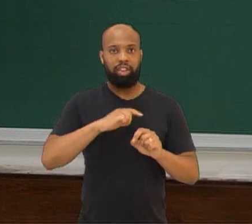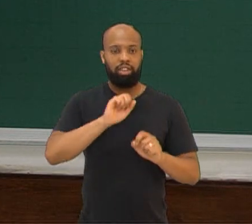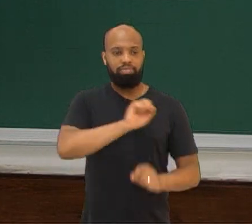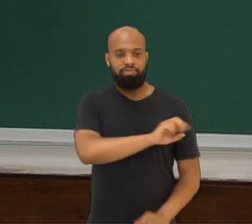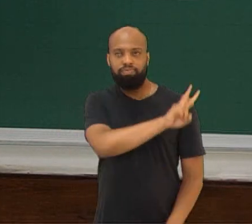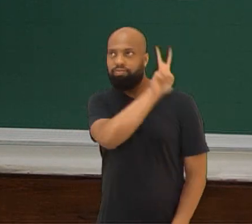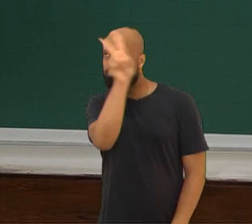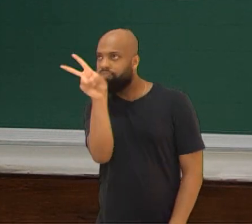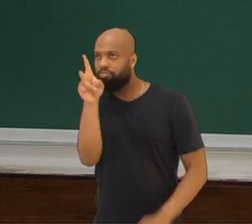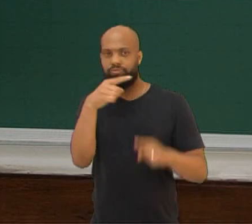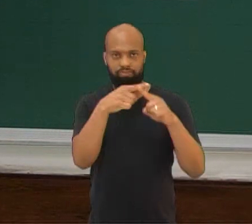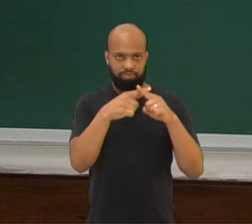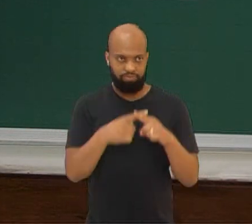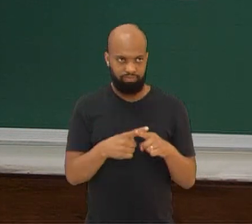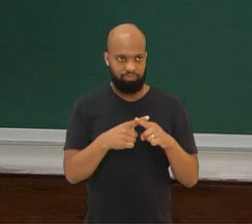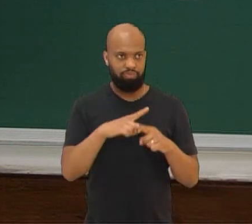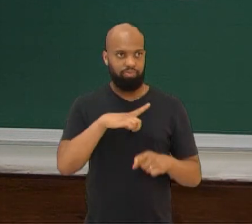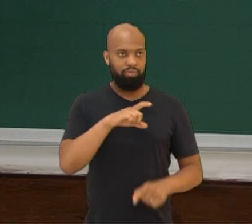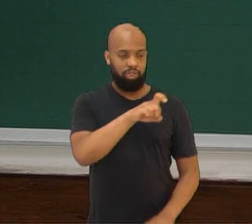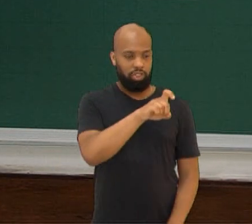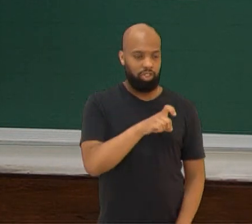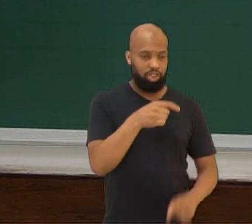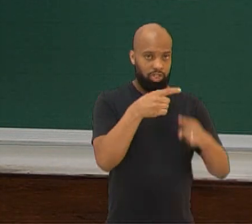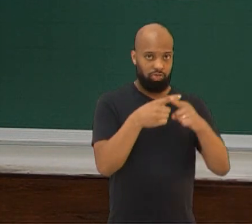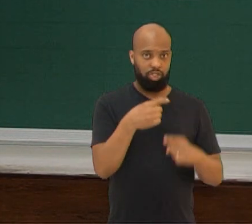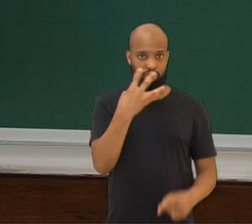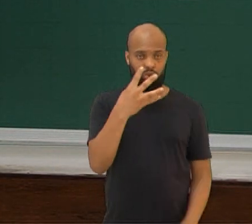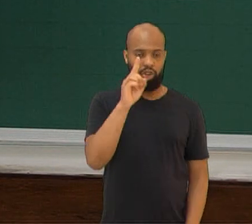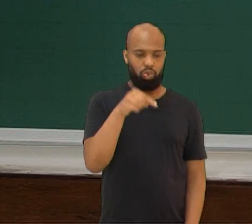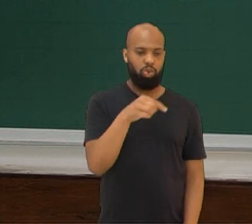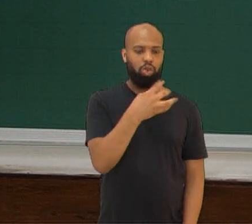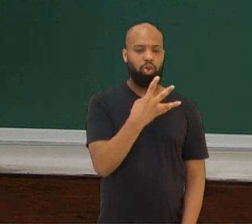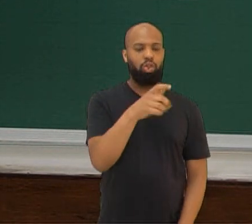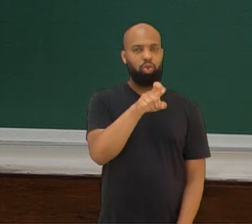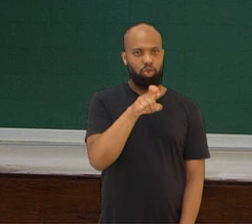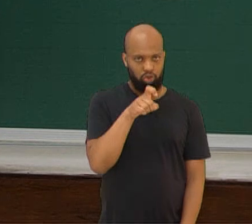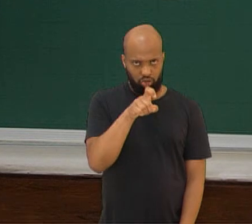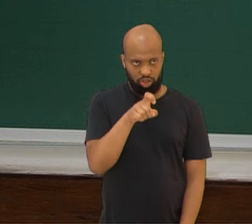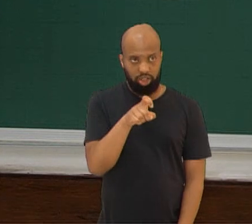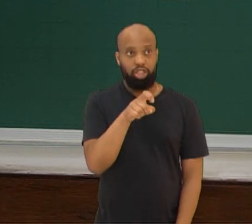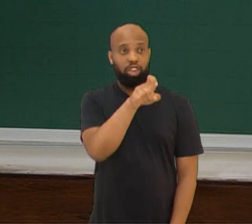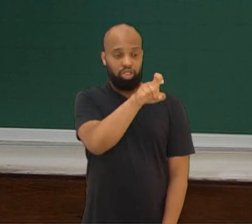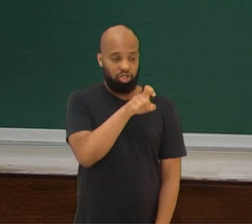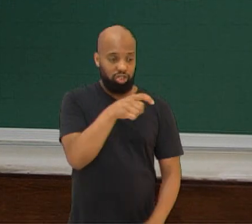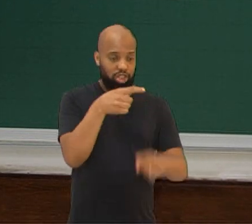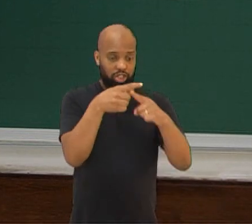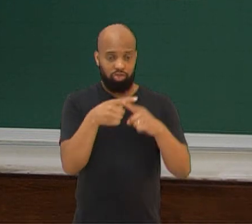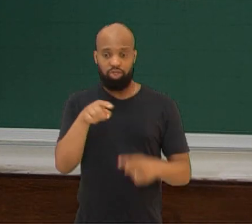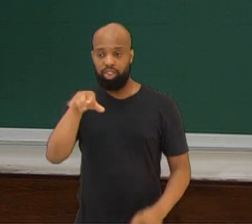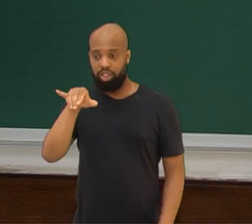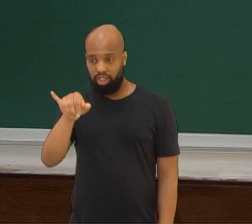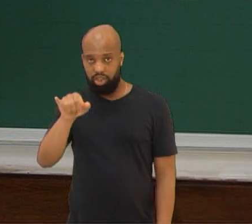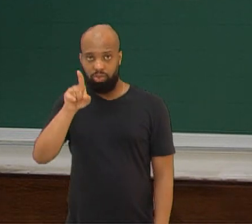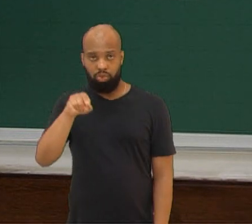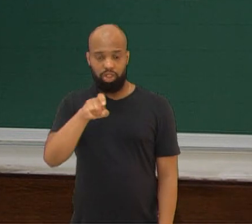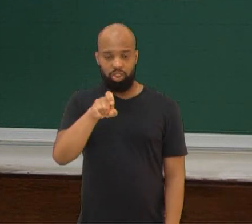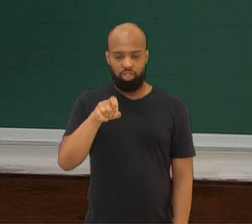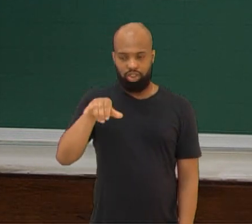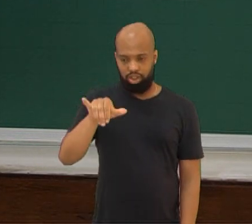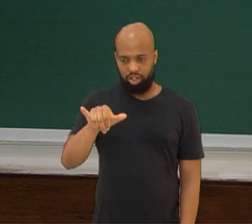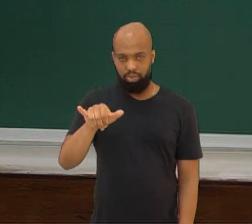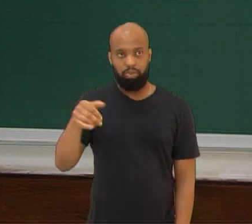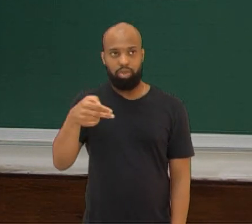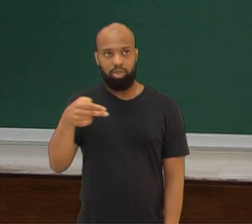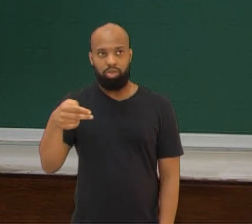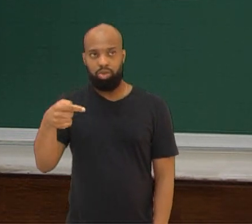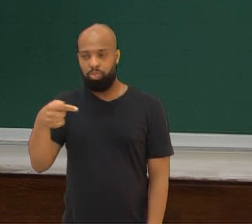distributiva. Vou pegar x vezes 4, 4x, mais x vezes y, mais x vezes y, igual a